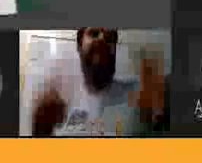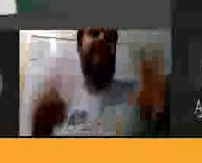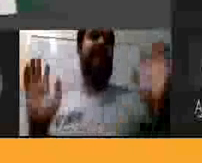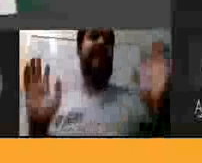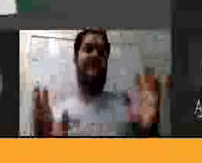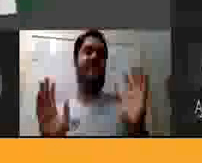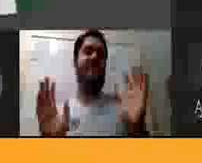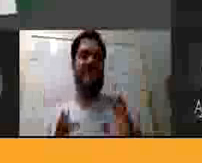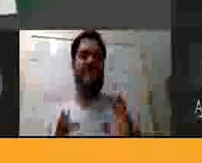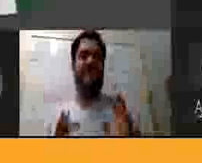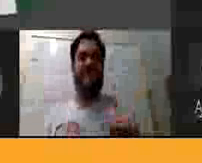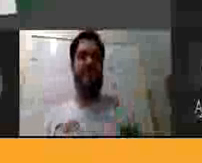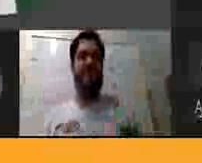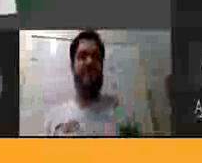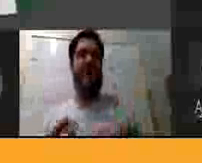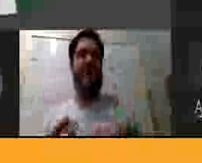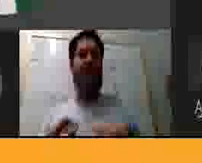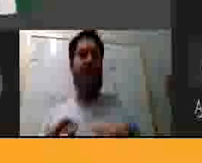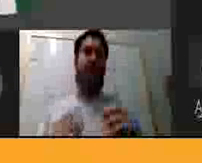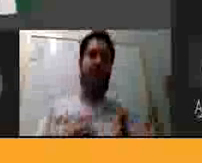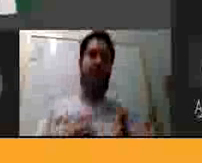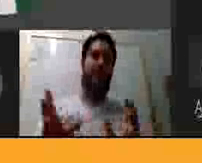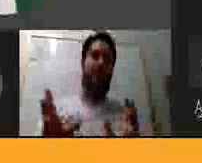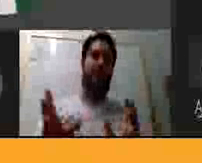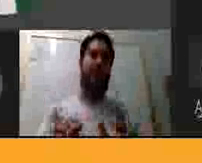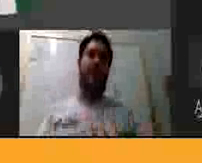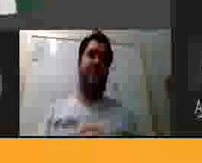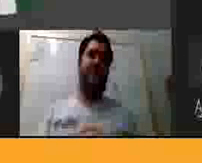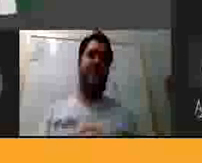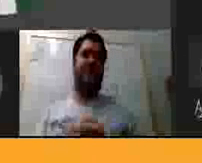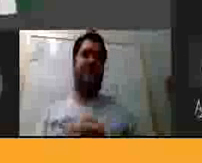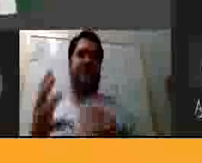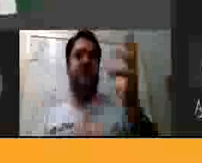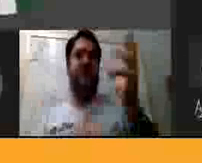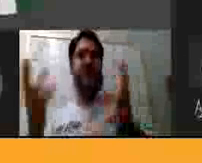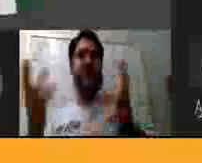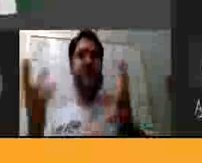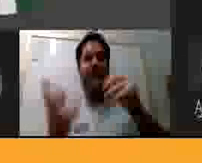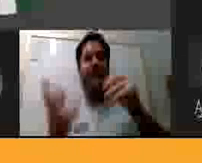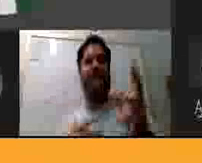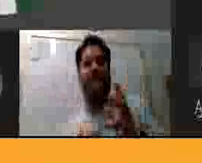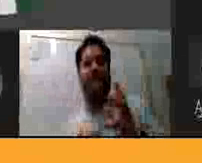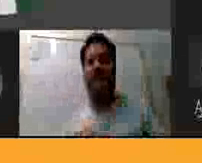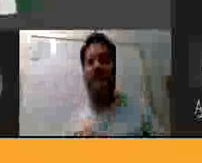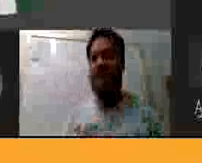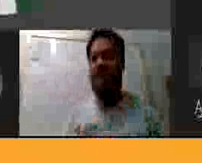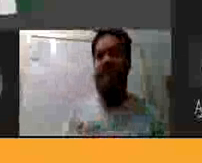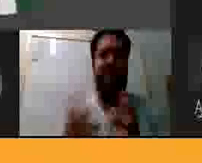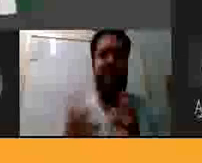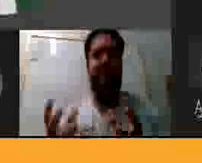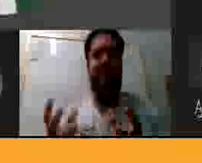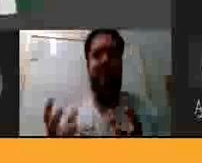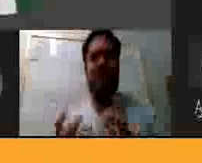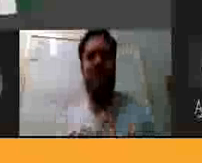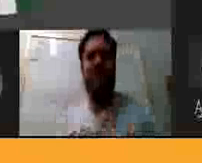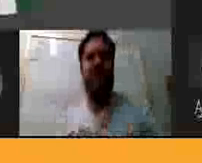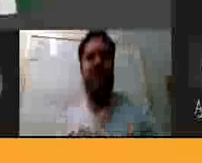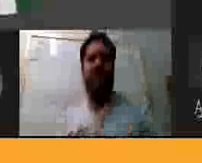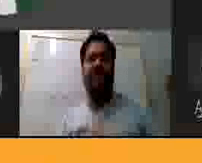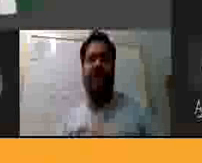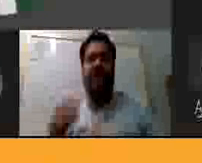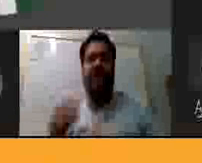e os endereços de e-mail entram nessa história. A Patrícia nunca teve que digitar um único endereço IP para acessar alguma coisa na internet, mas ela conhece muito